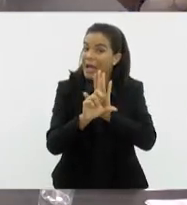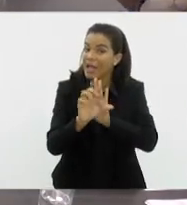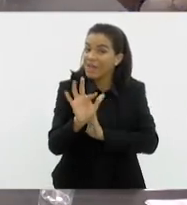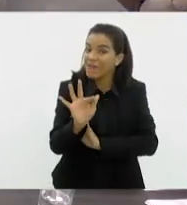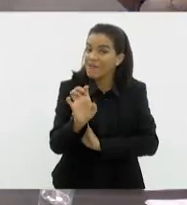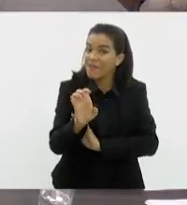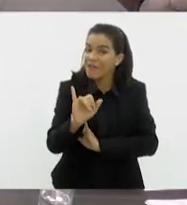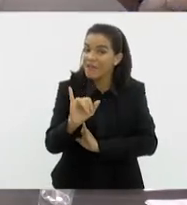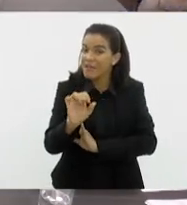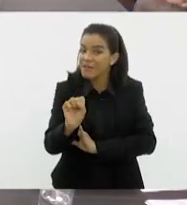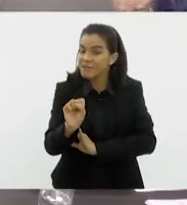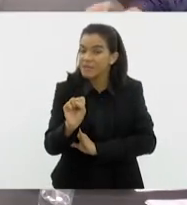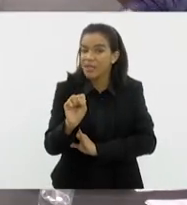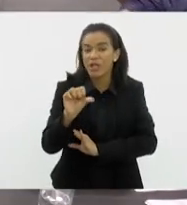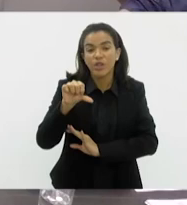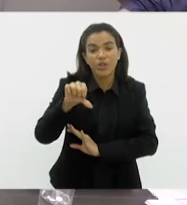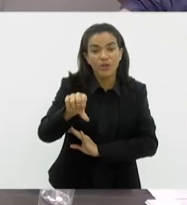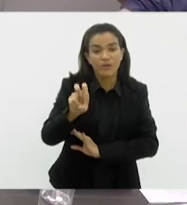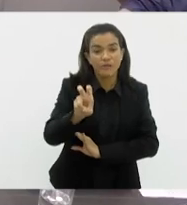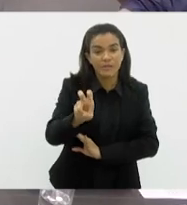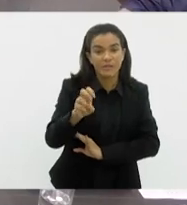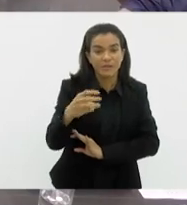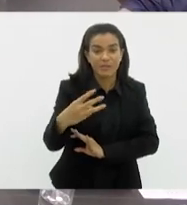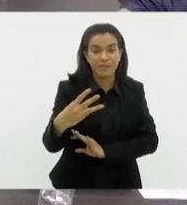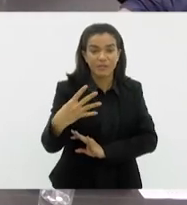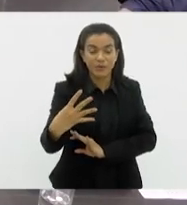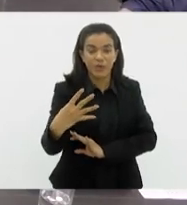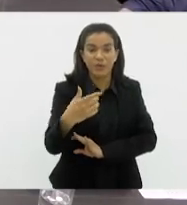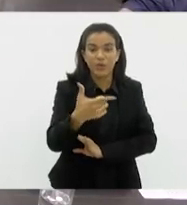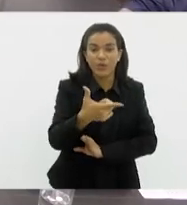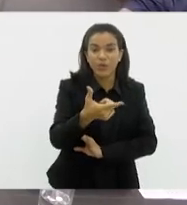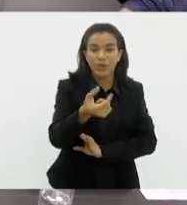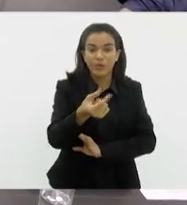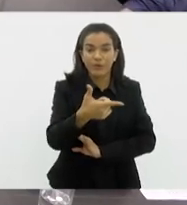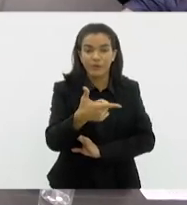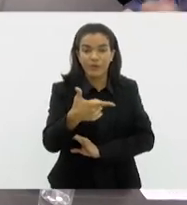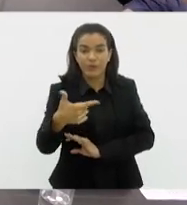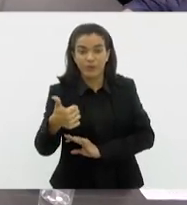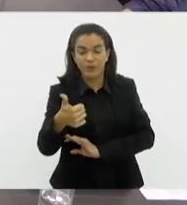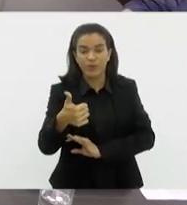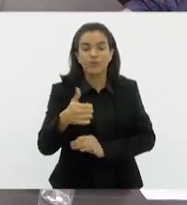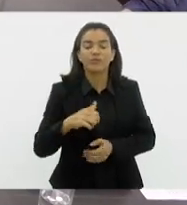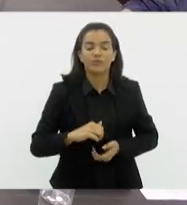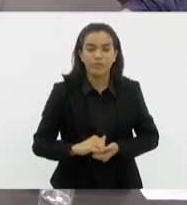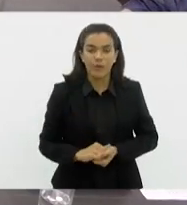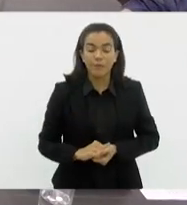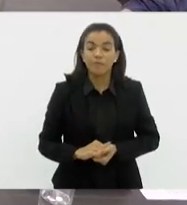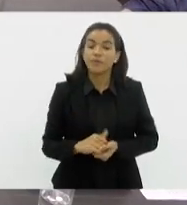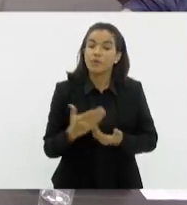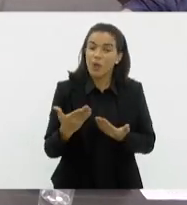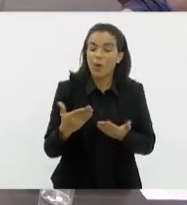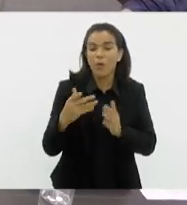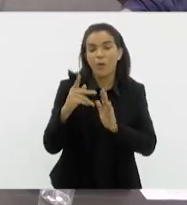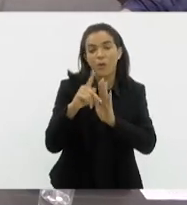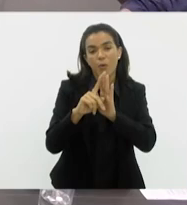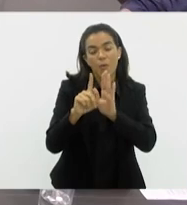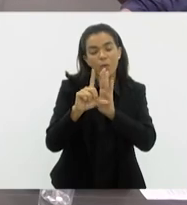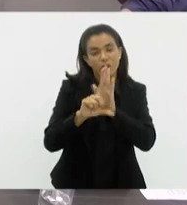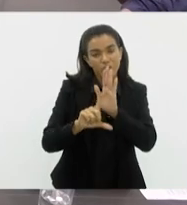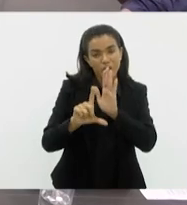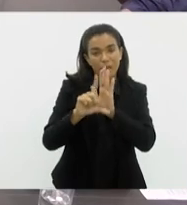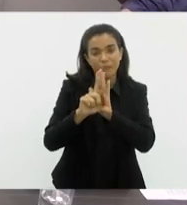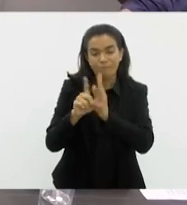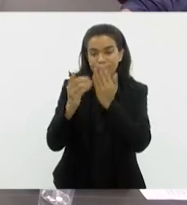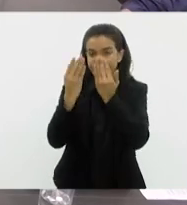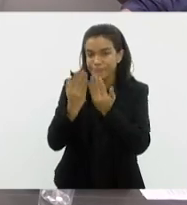não. 9534. 9534, de 2021. Então, um projeto com vistas ao deputado Cozzolino,